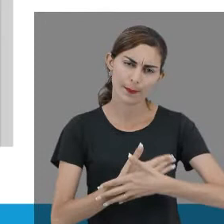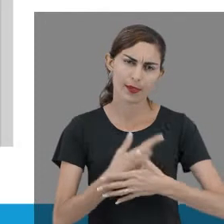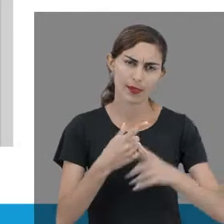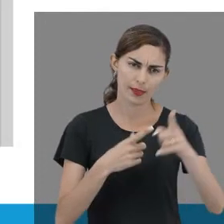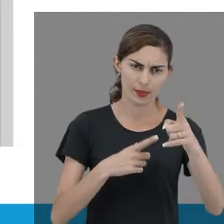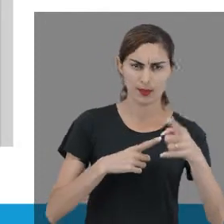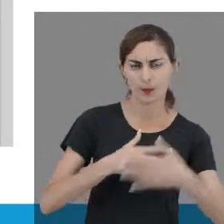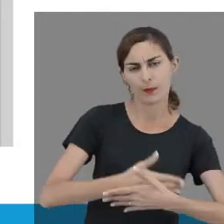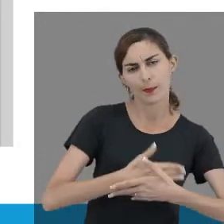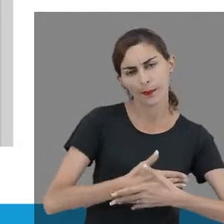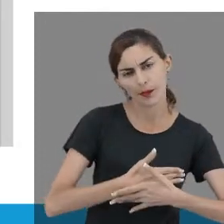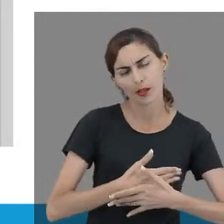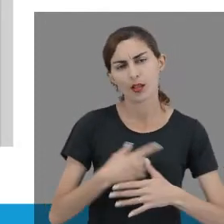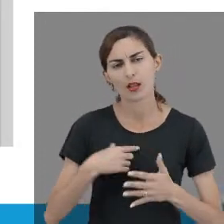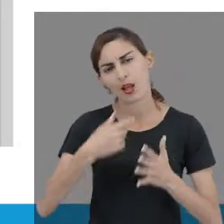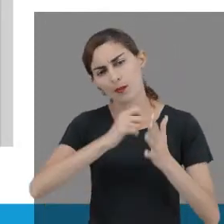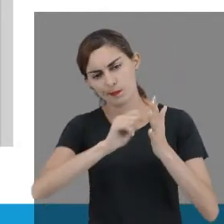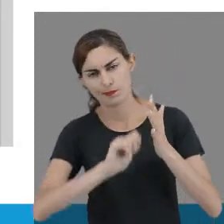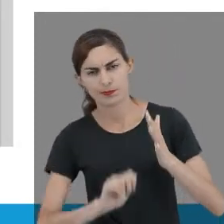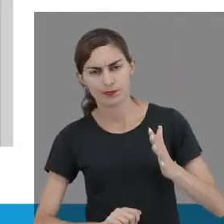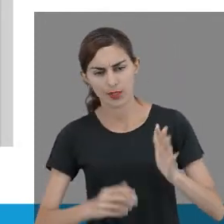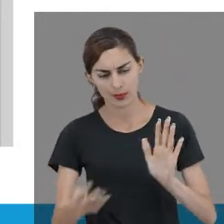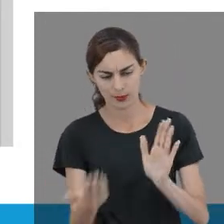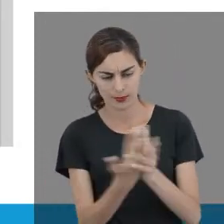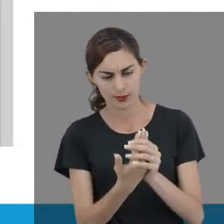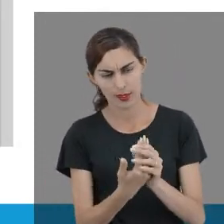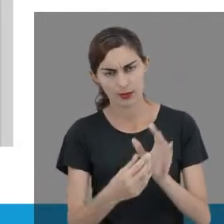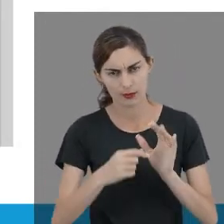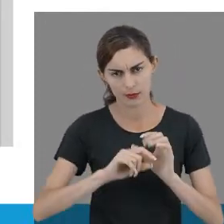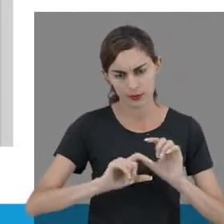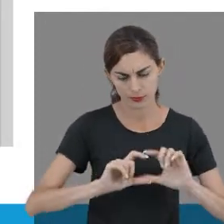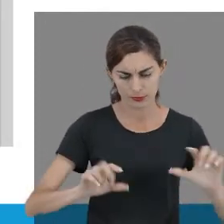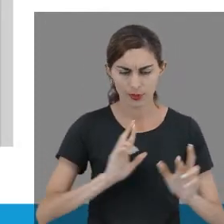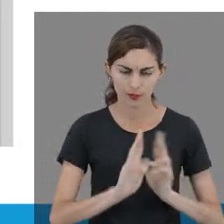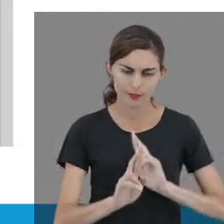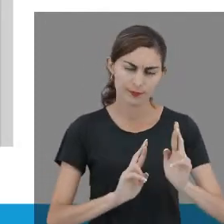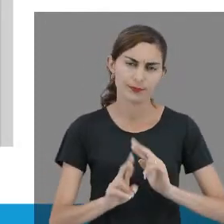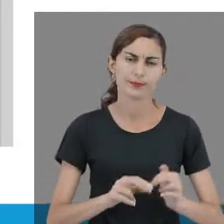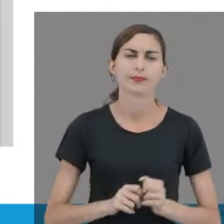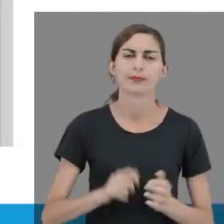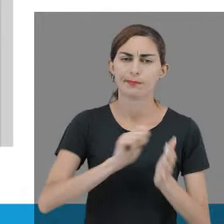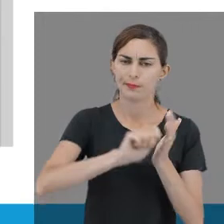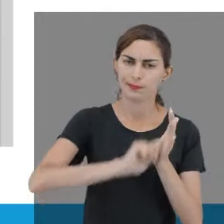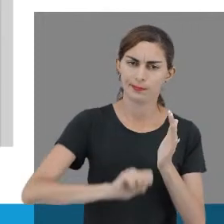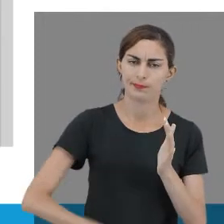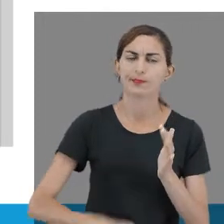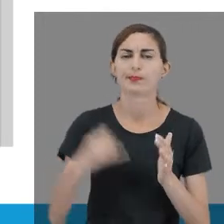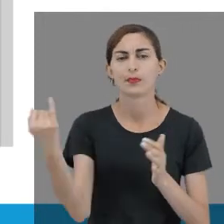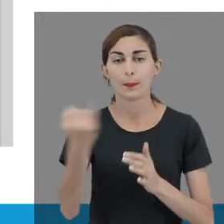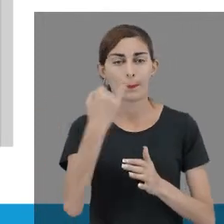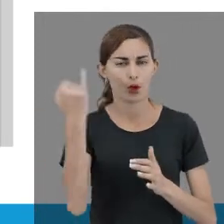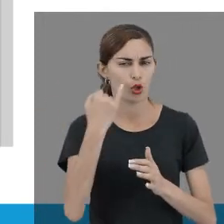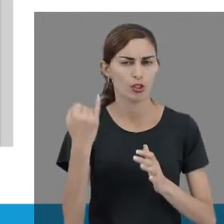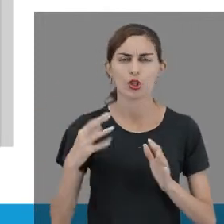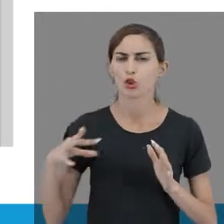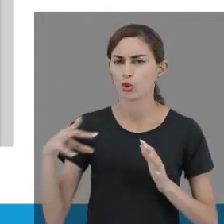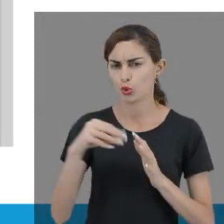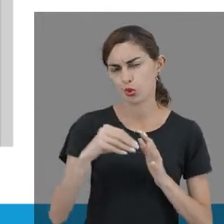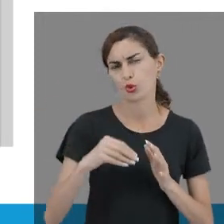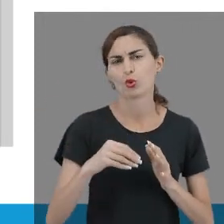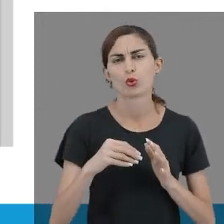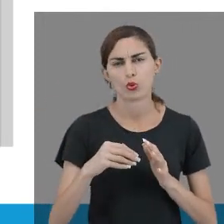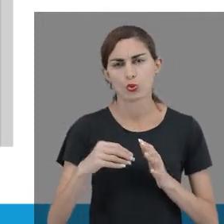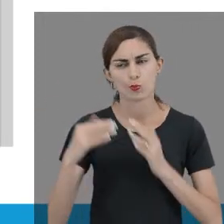notifica o bebê, e ele abre um questionário anexo, e aí isso aí é a notificação. Então é